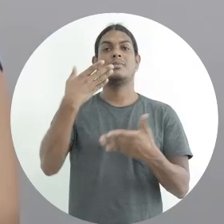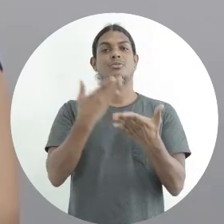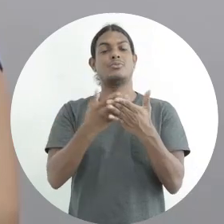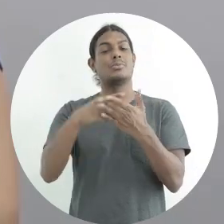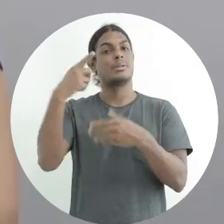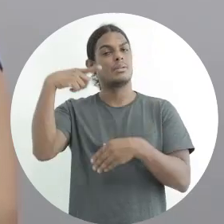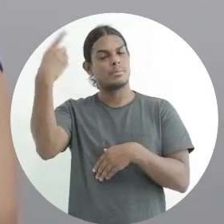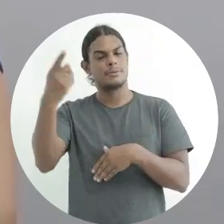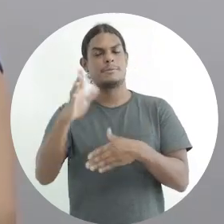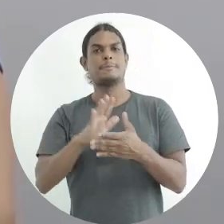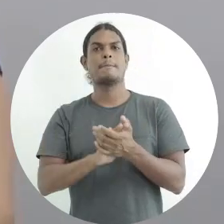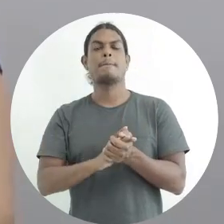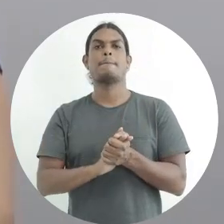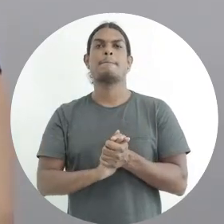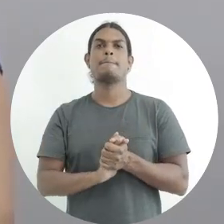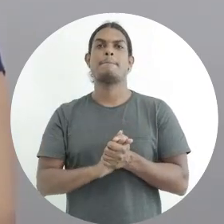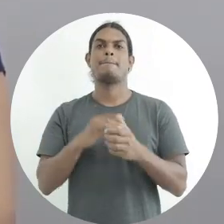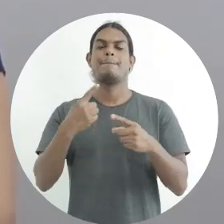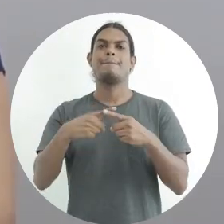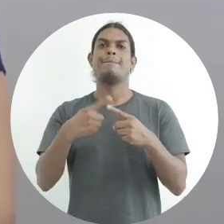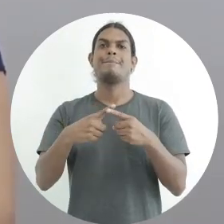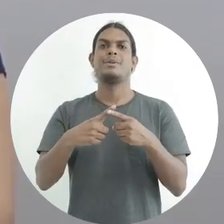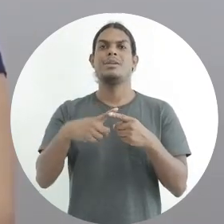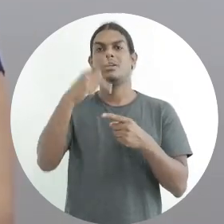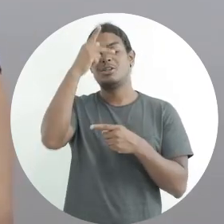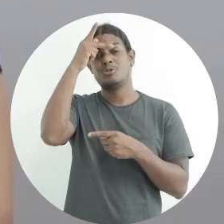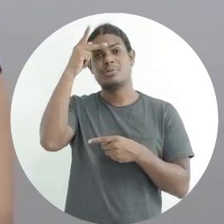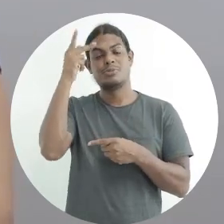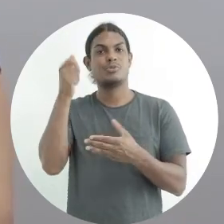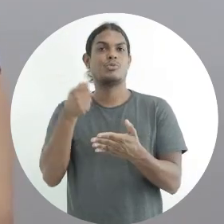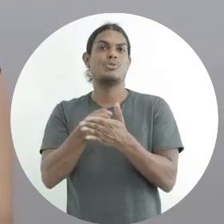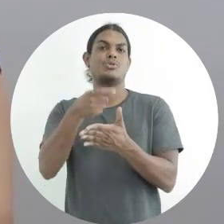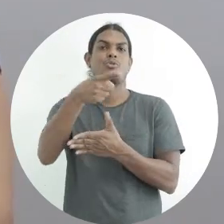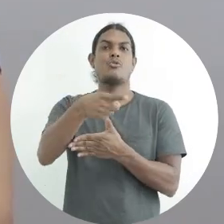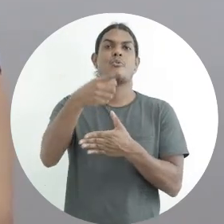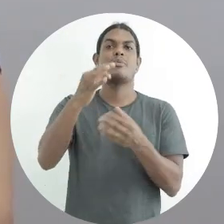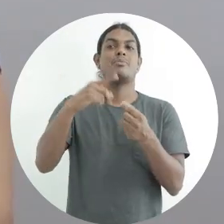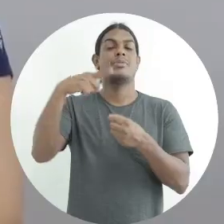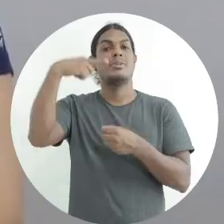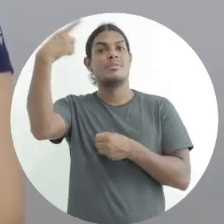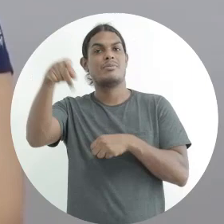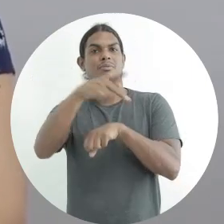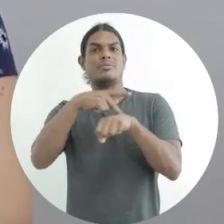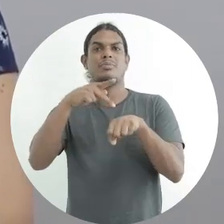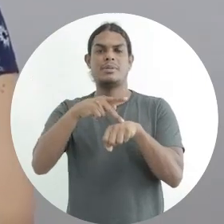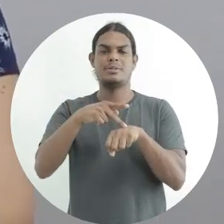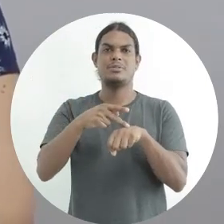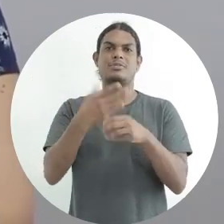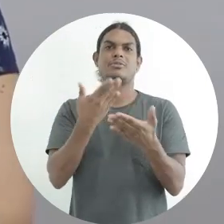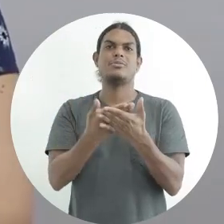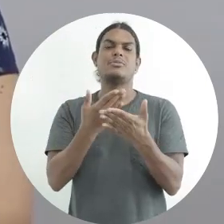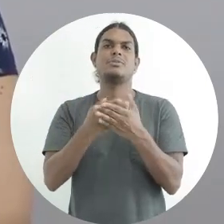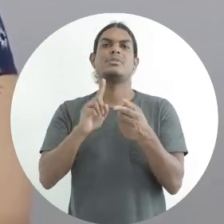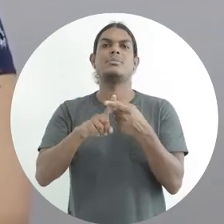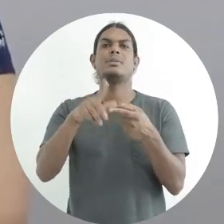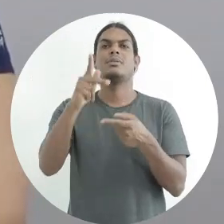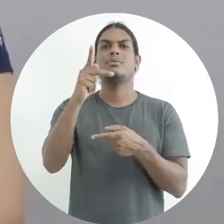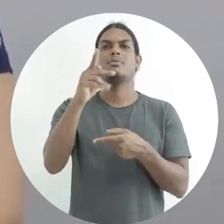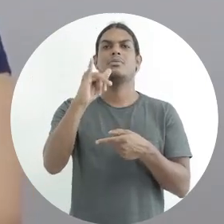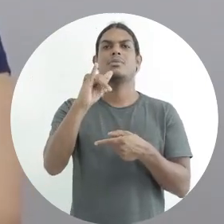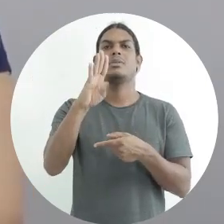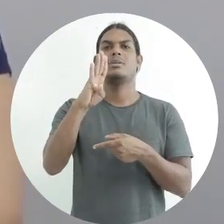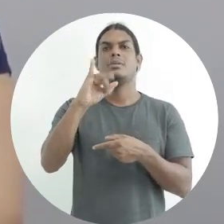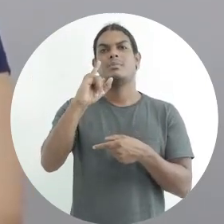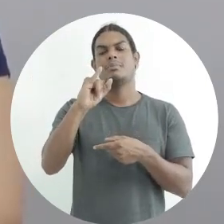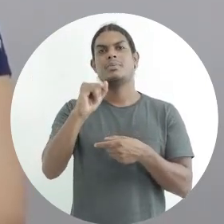capitais internos. As pessoas terminam comprando fora, o dinheiro não fica na economia local. Estudaremos também o PIB, que é